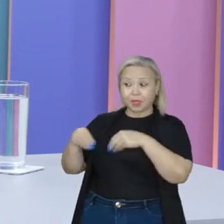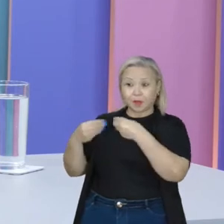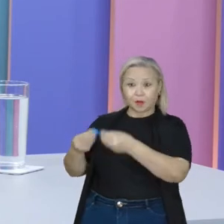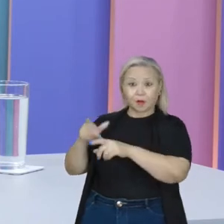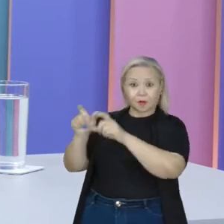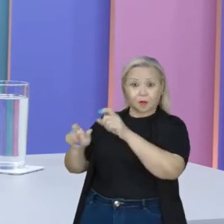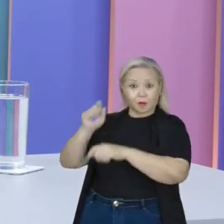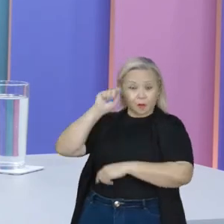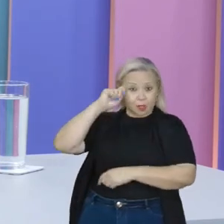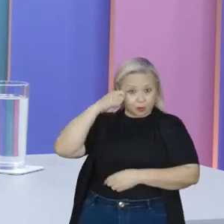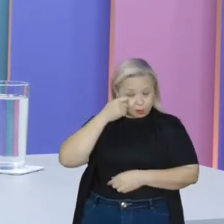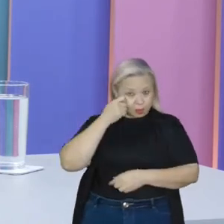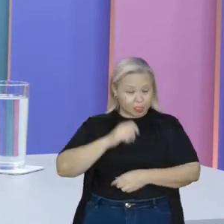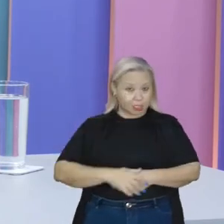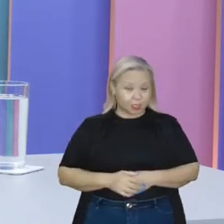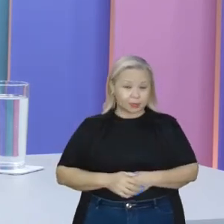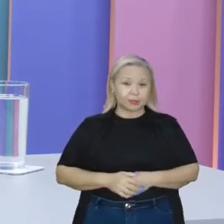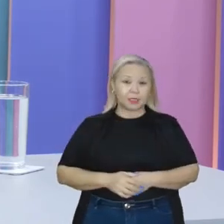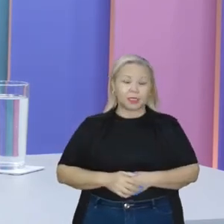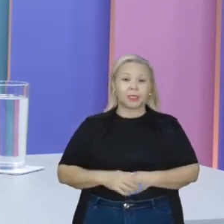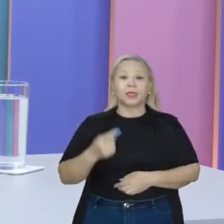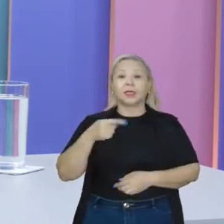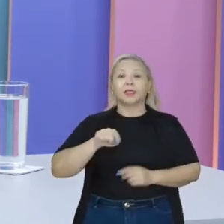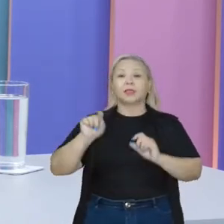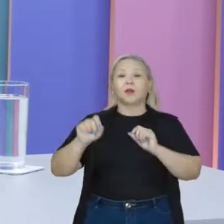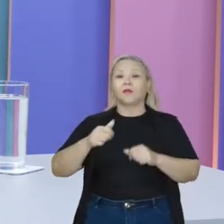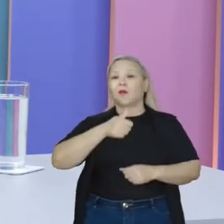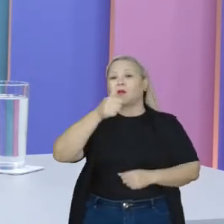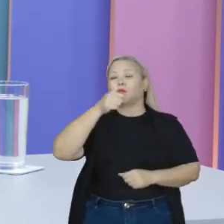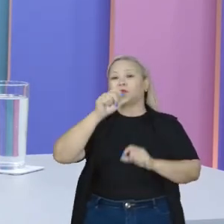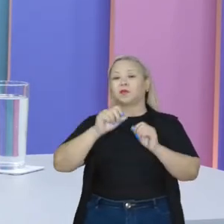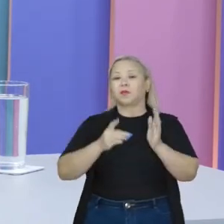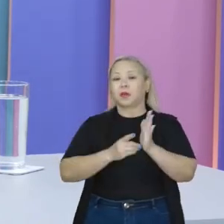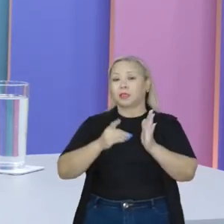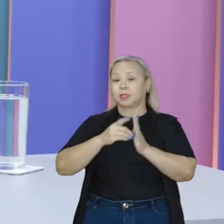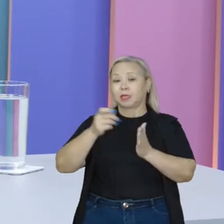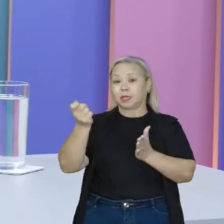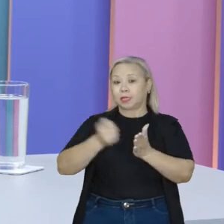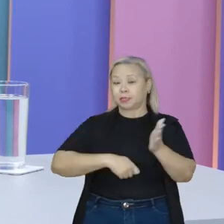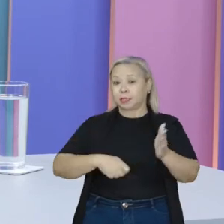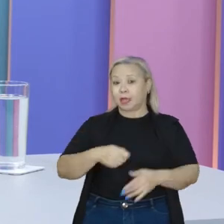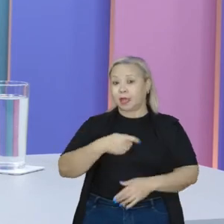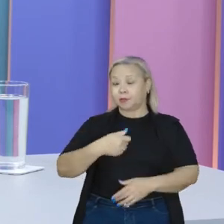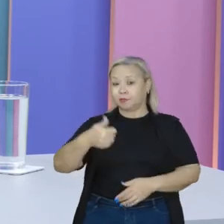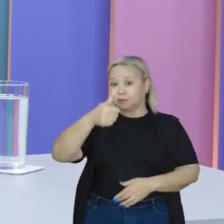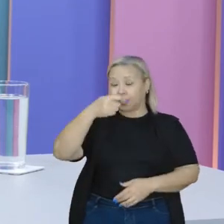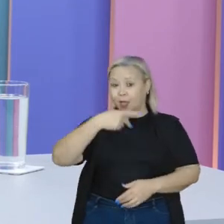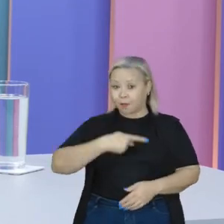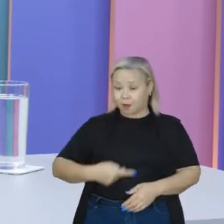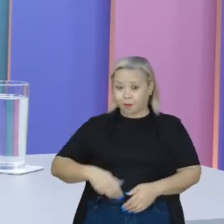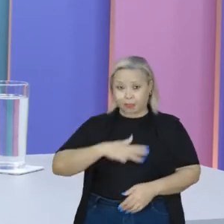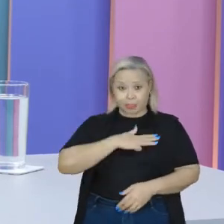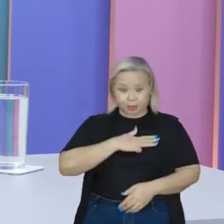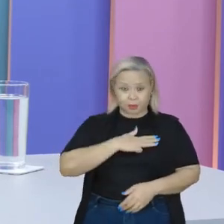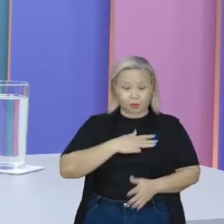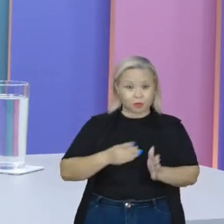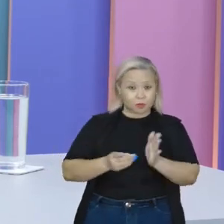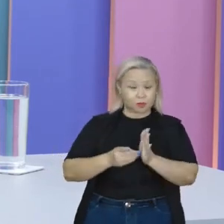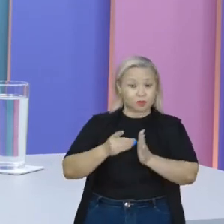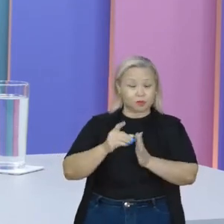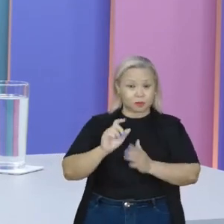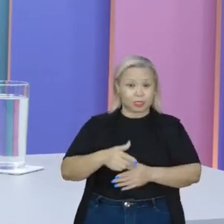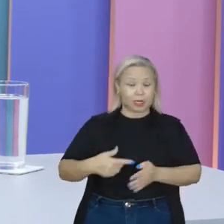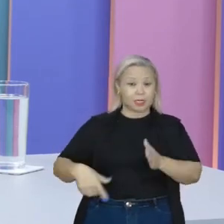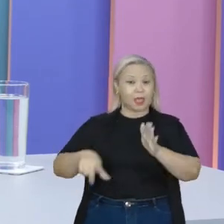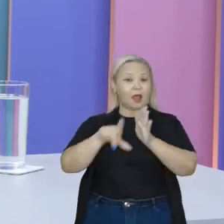decreto 4.687 foi um dos primeiros decretos assinado pelo presidente Lula, né? A